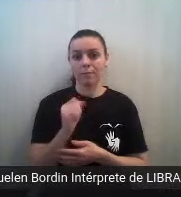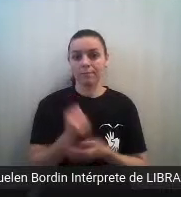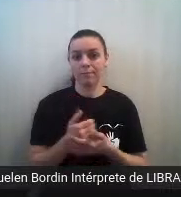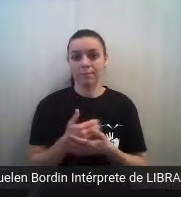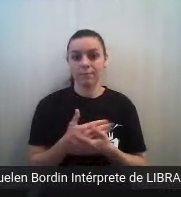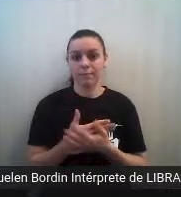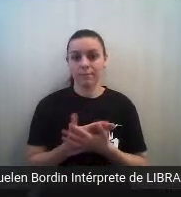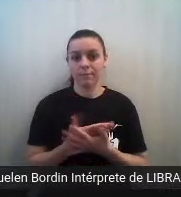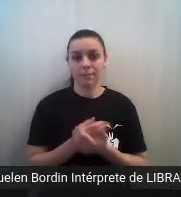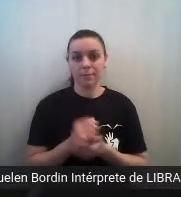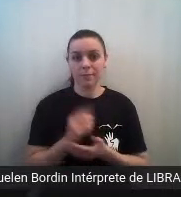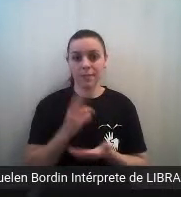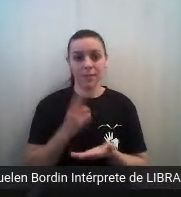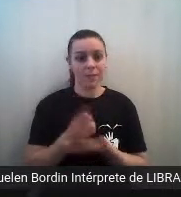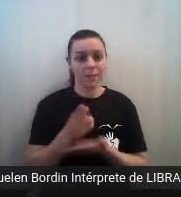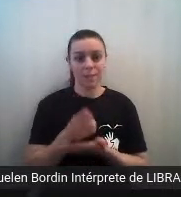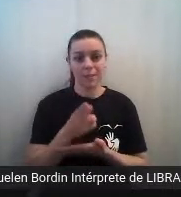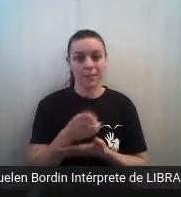seguir